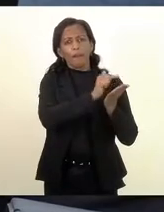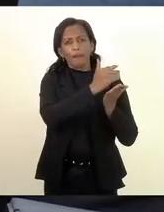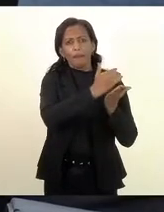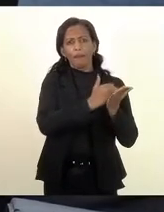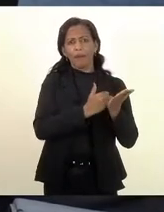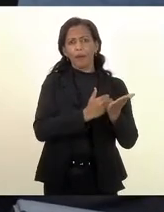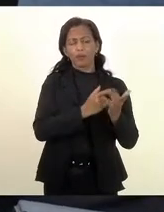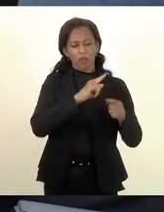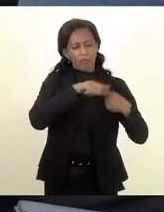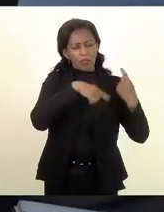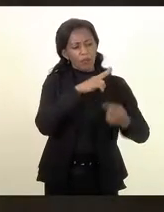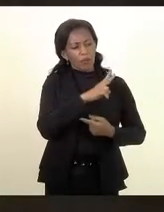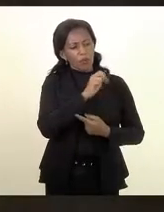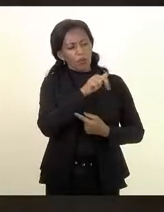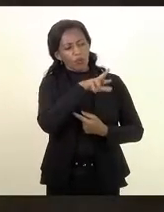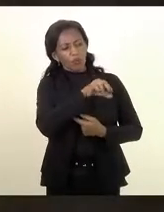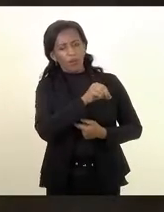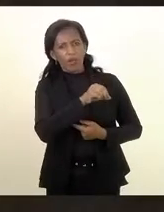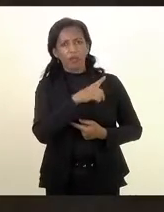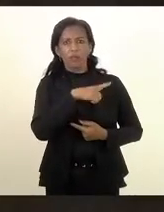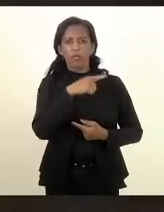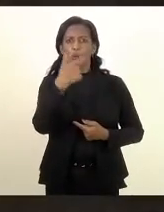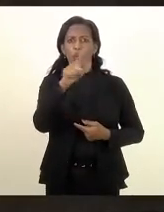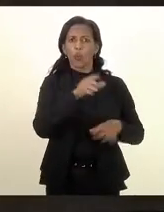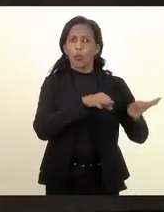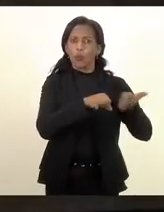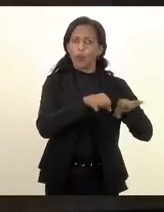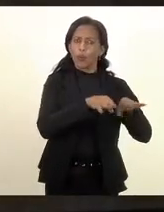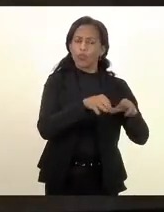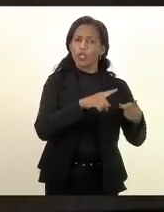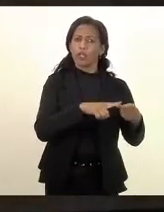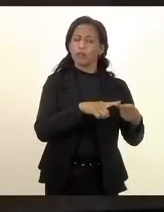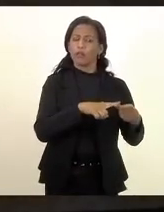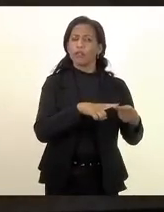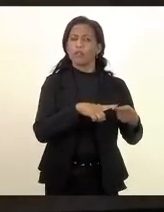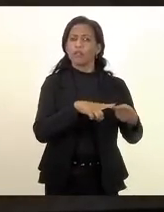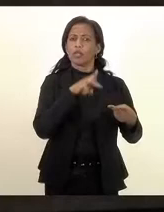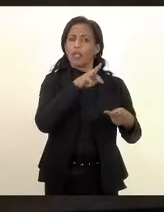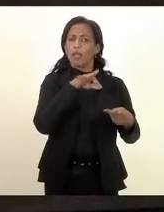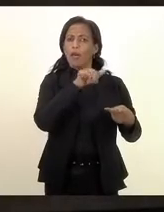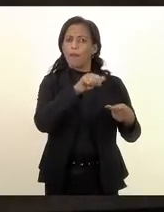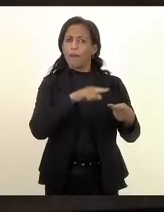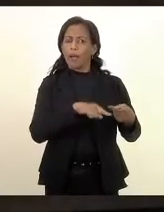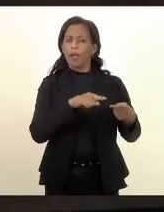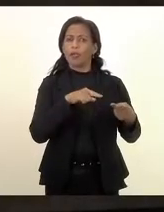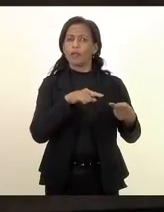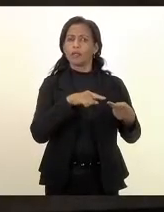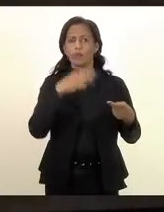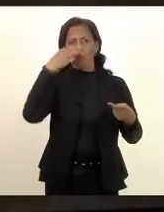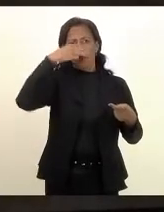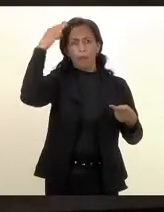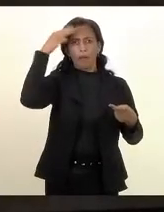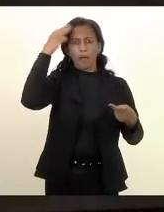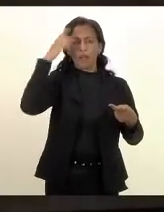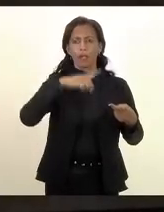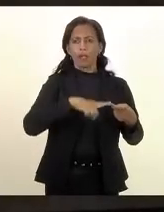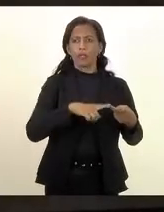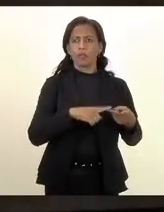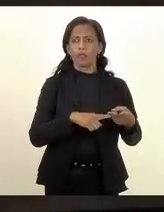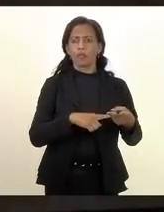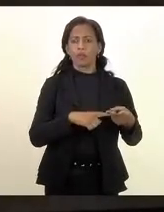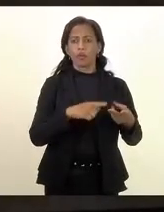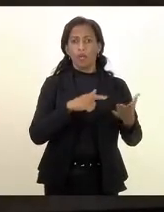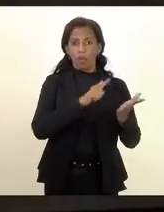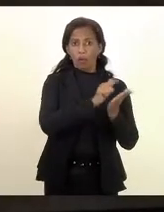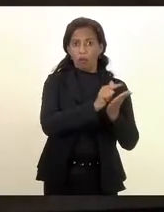Vandro Família havia outros projetos o próximo seria a deputada Marta Rocha depois de Márcio Pacheco é mais aqui o que consta